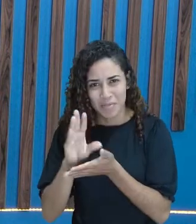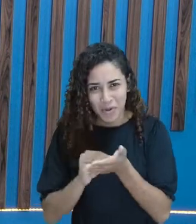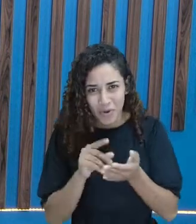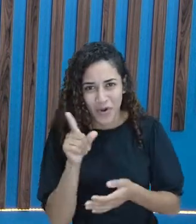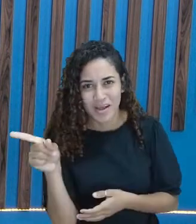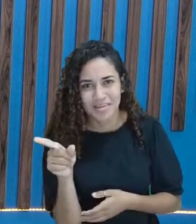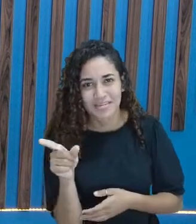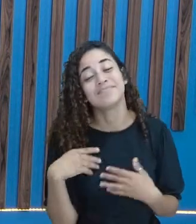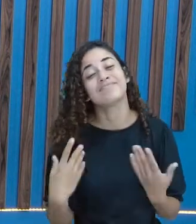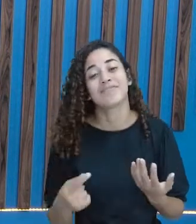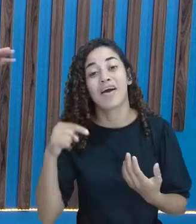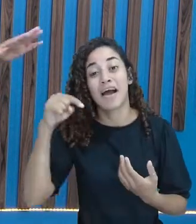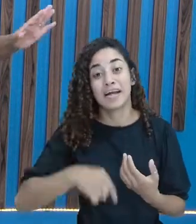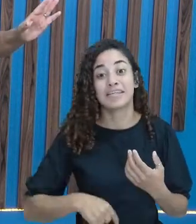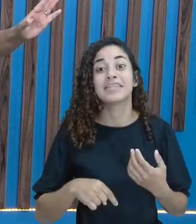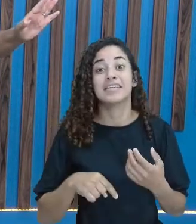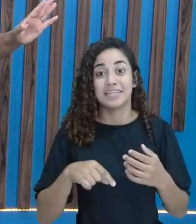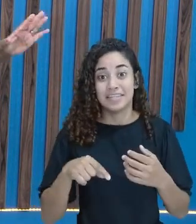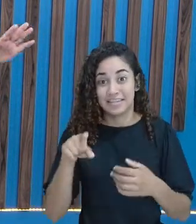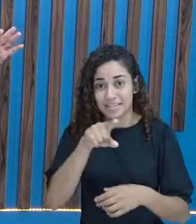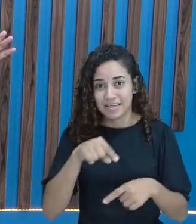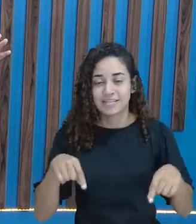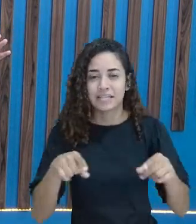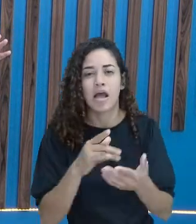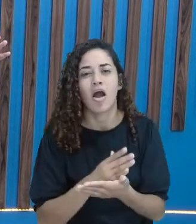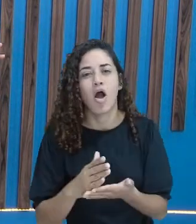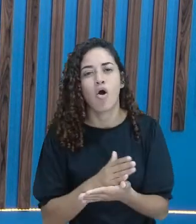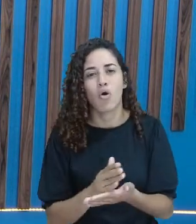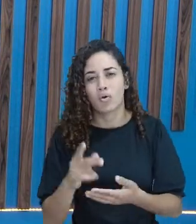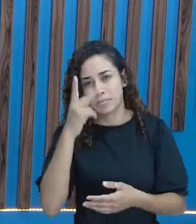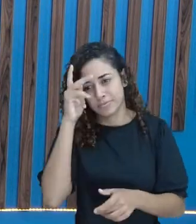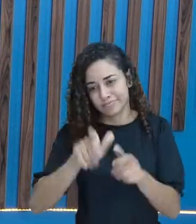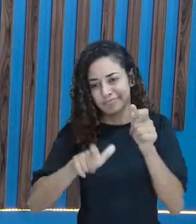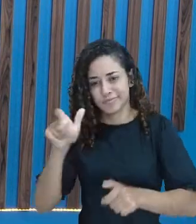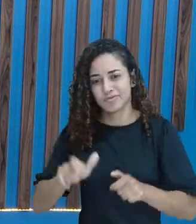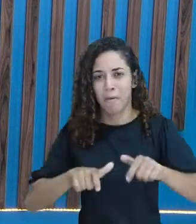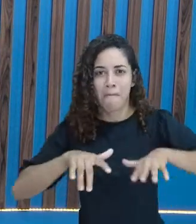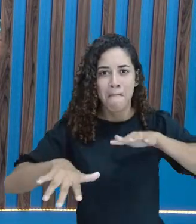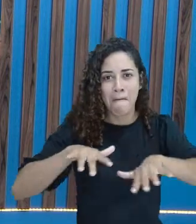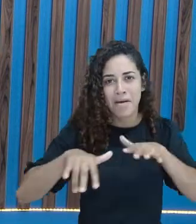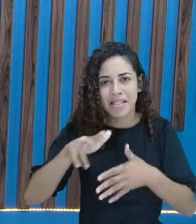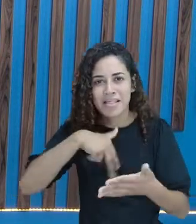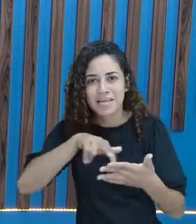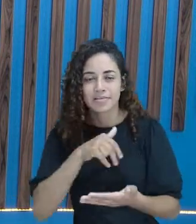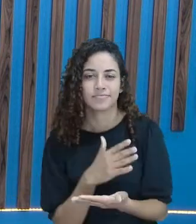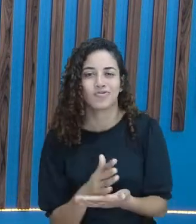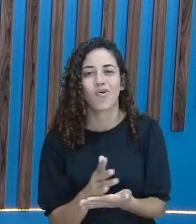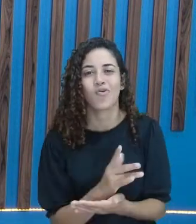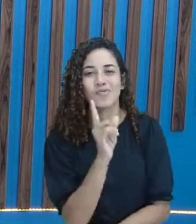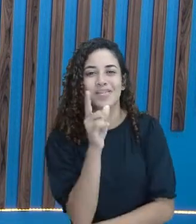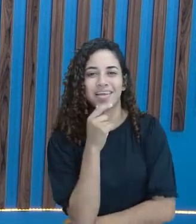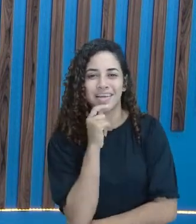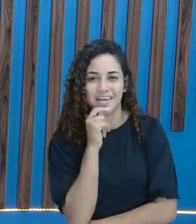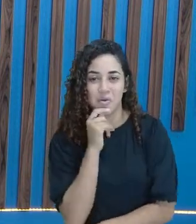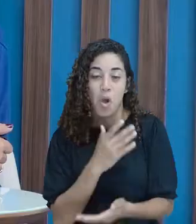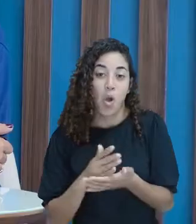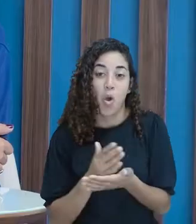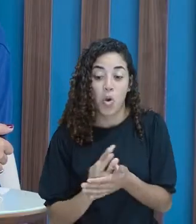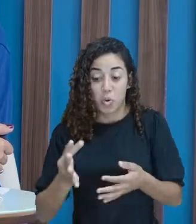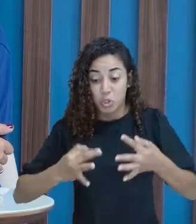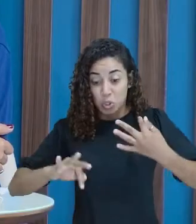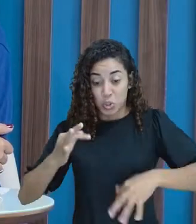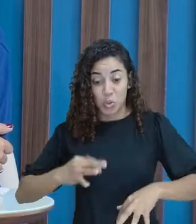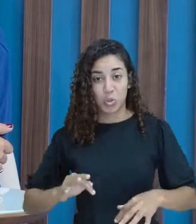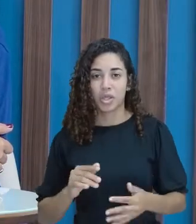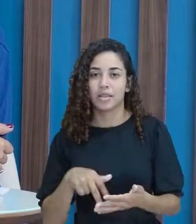esqueletos? Aqui no estúdio, algumas pessoas remexeram. Outras não. Talvez as pessoas que estão com muitas dores não